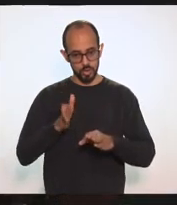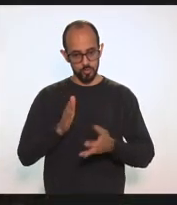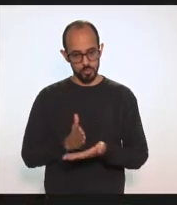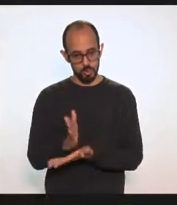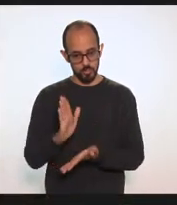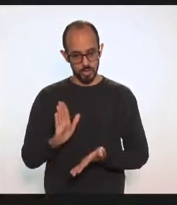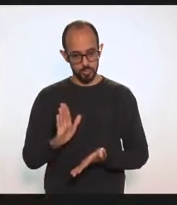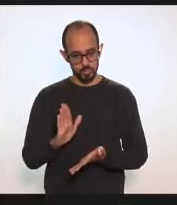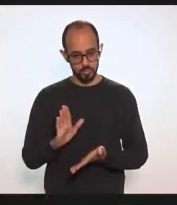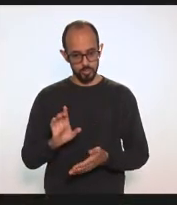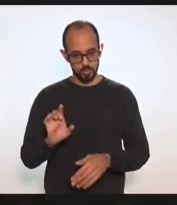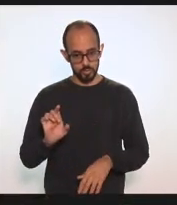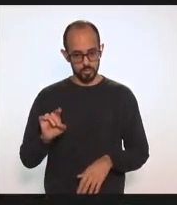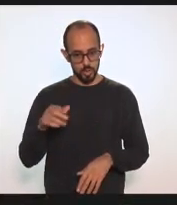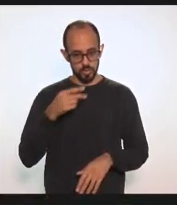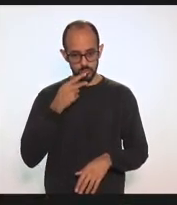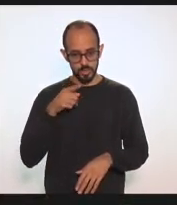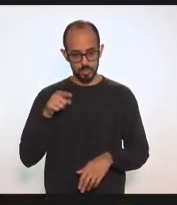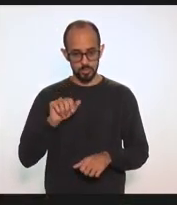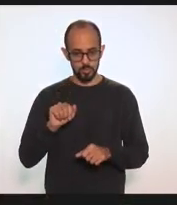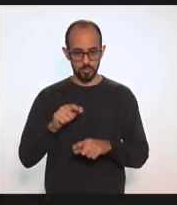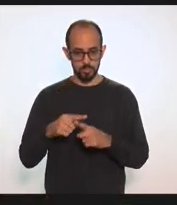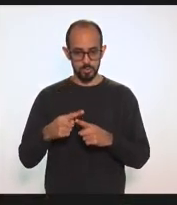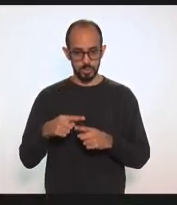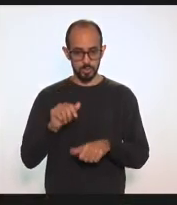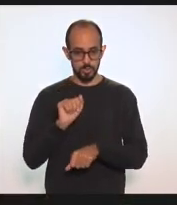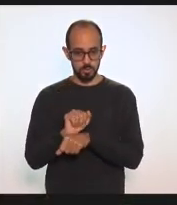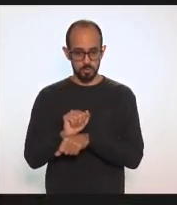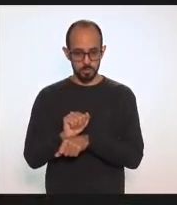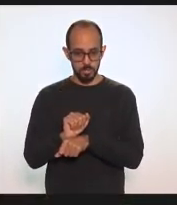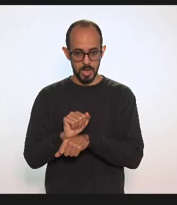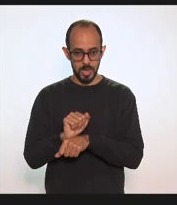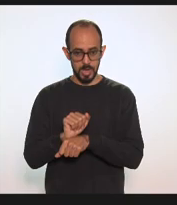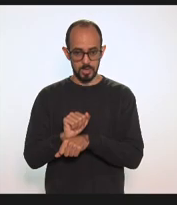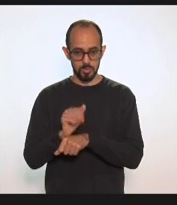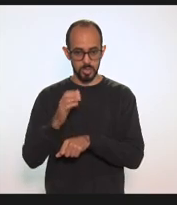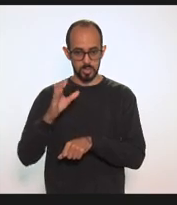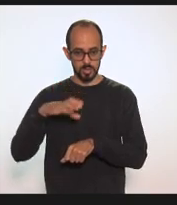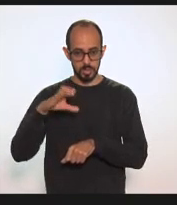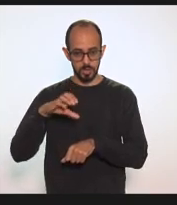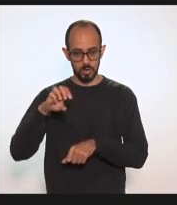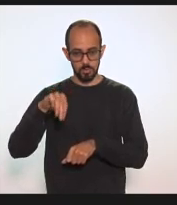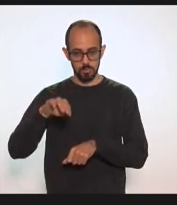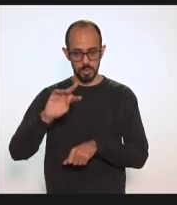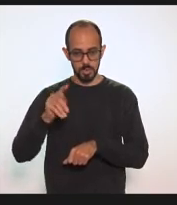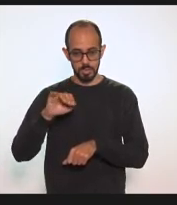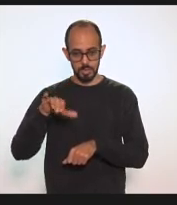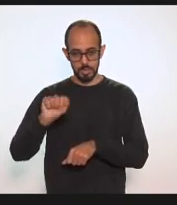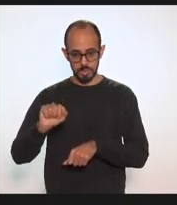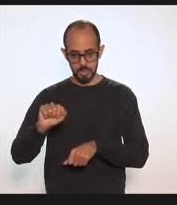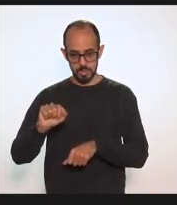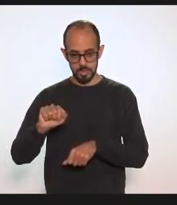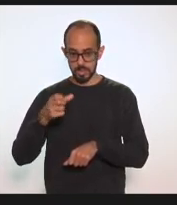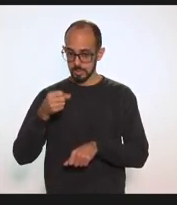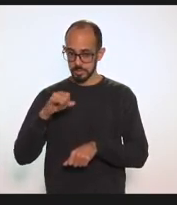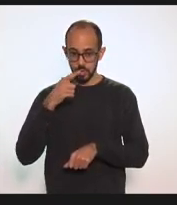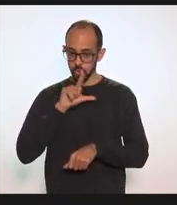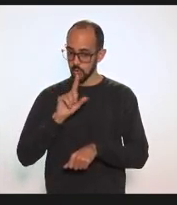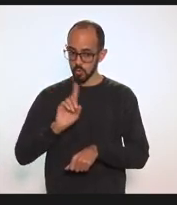ia pedir, Vossa Excelência, que eu estou parado aqui na Niterói, Manilha, a gente sabe que é um lugar complicado. Okay. Eu só queria pedir, caso eu não